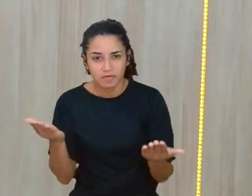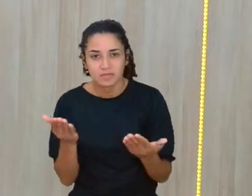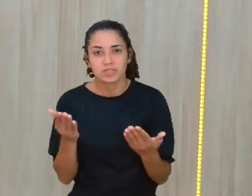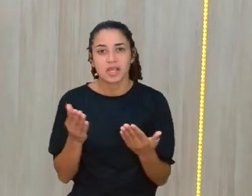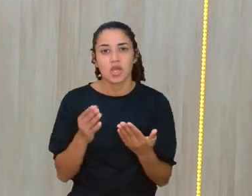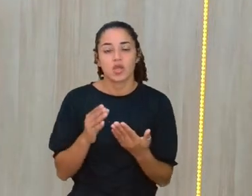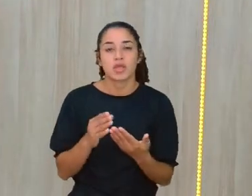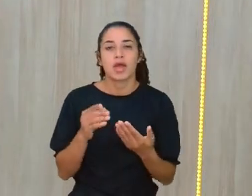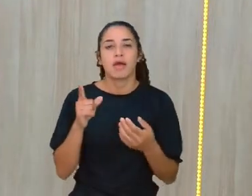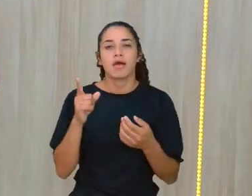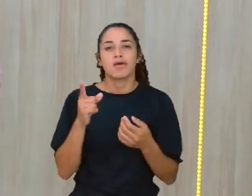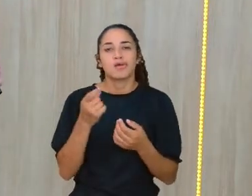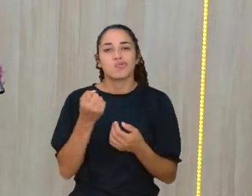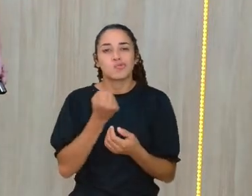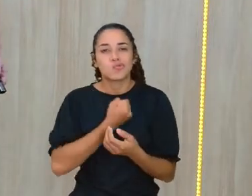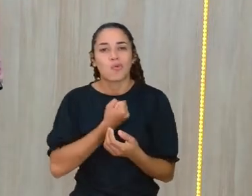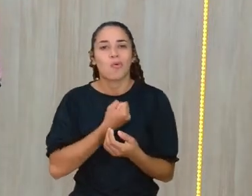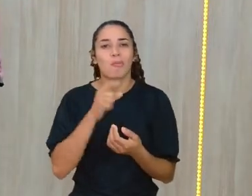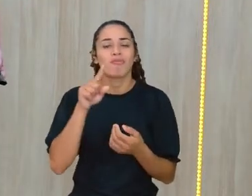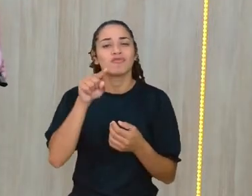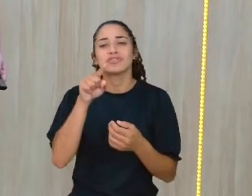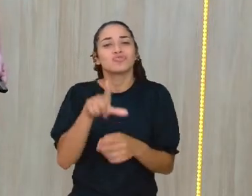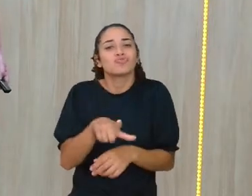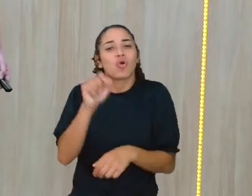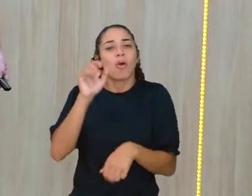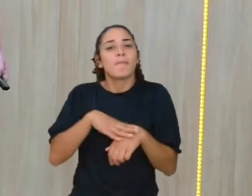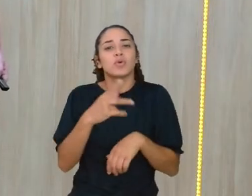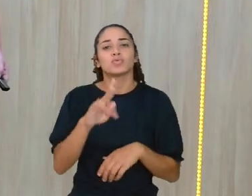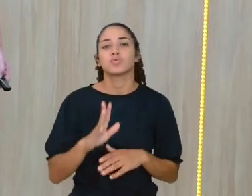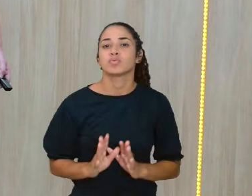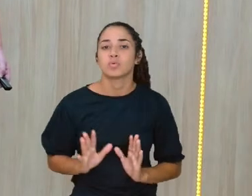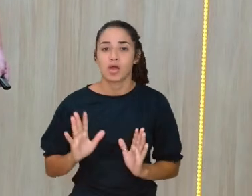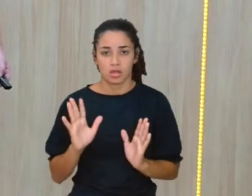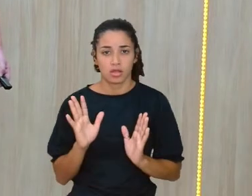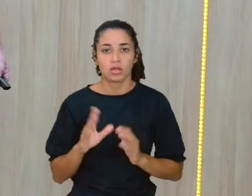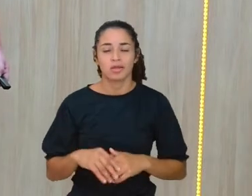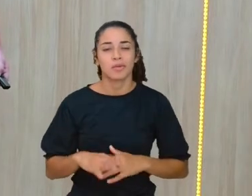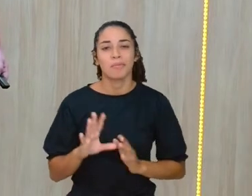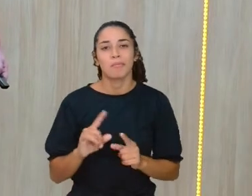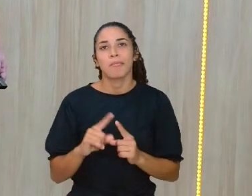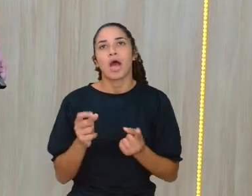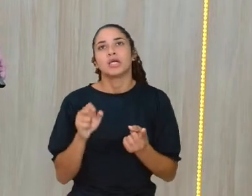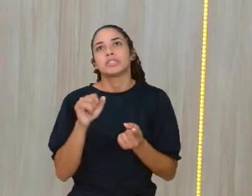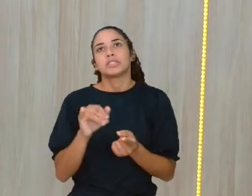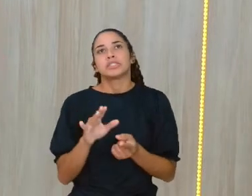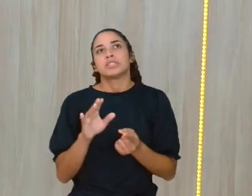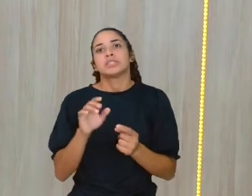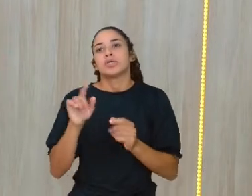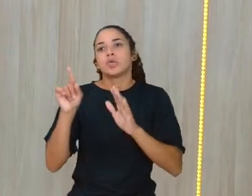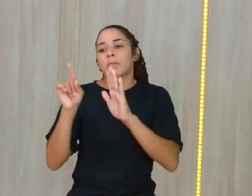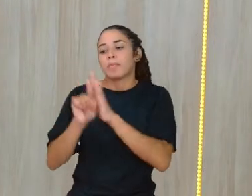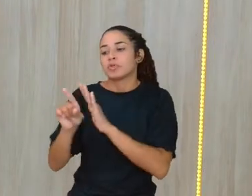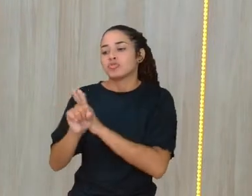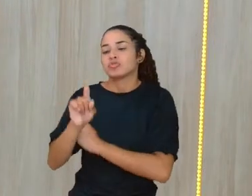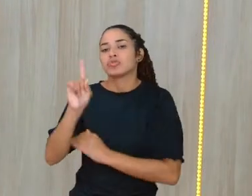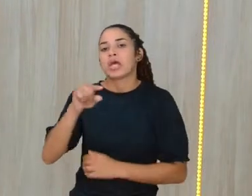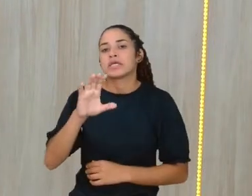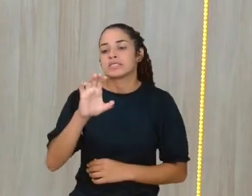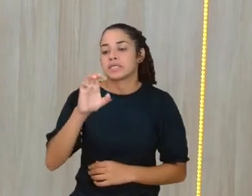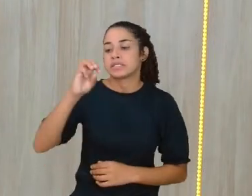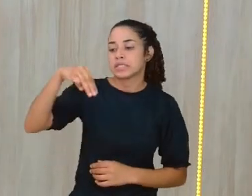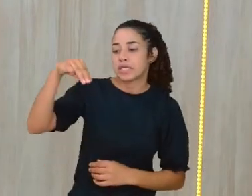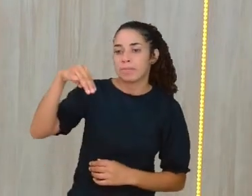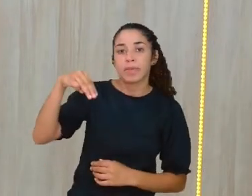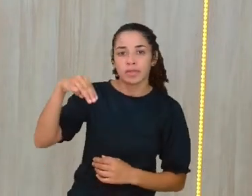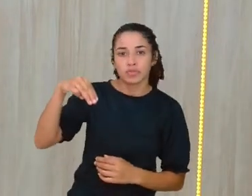é você que vai determinar. Ah, professora, e se tiver a questão em centímetro? Então, você vai pegar a régua e